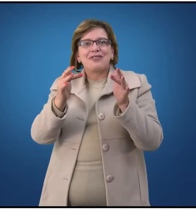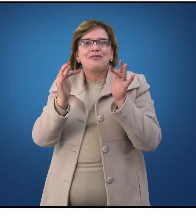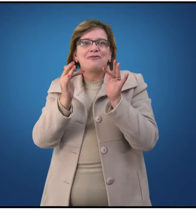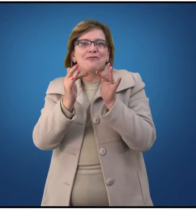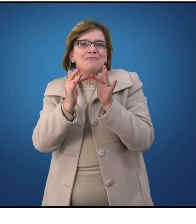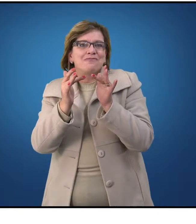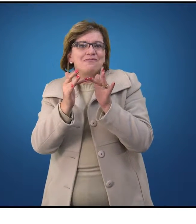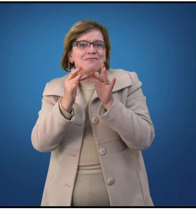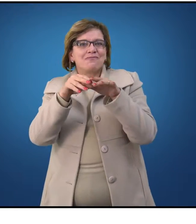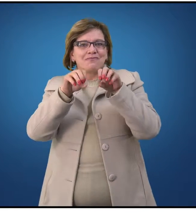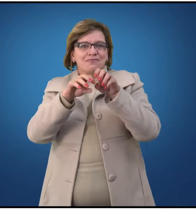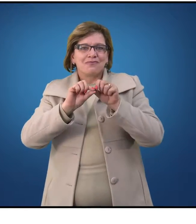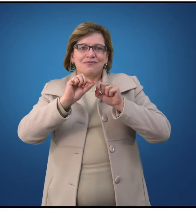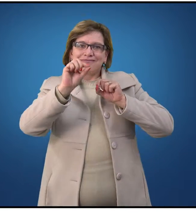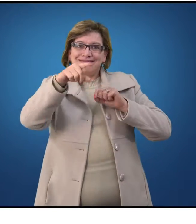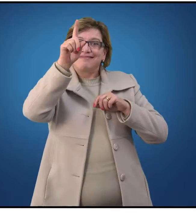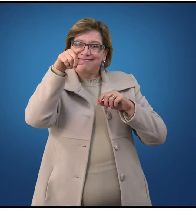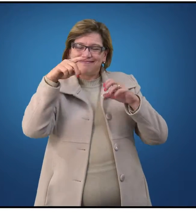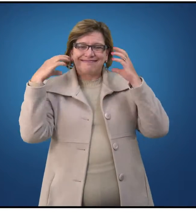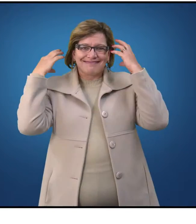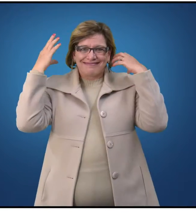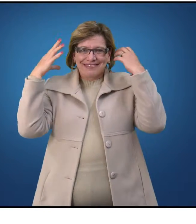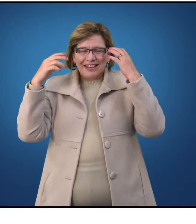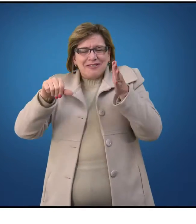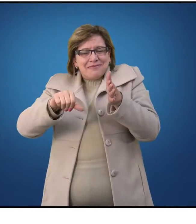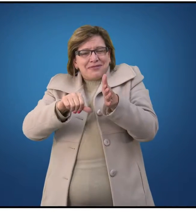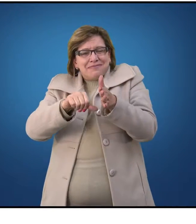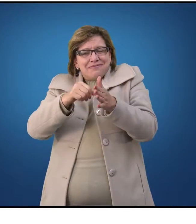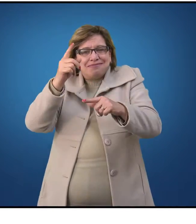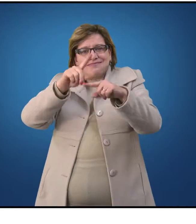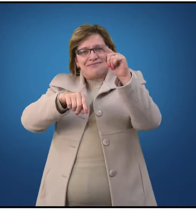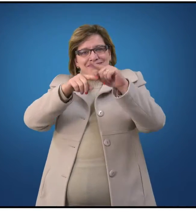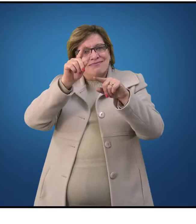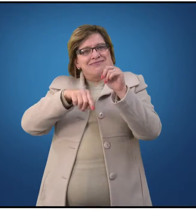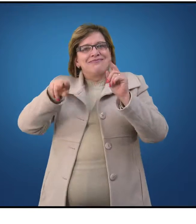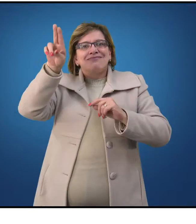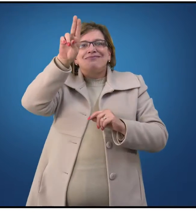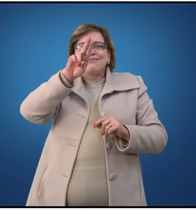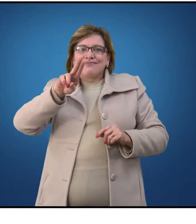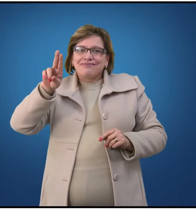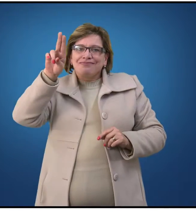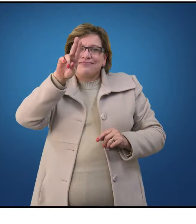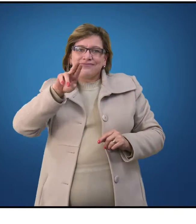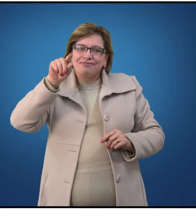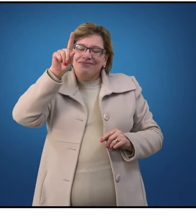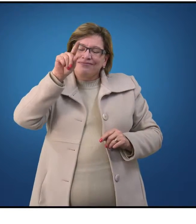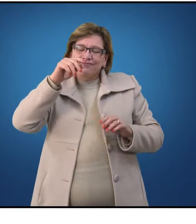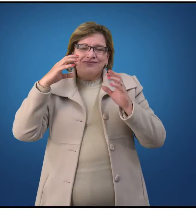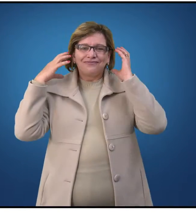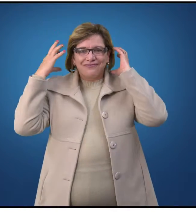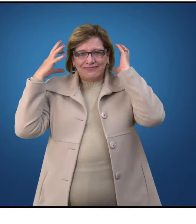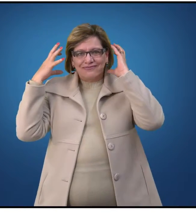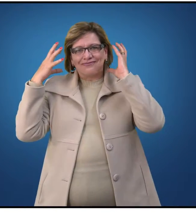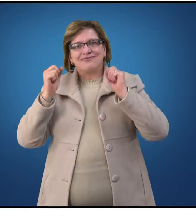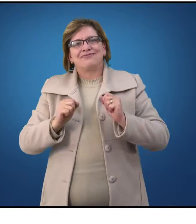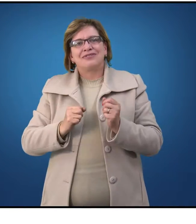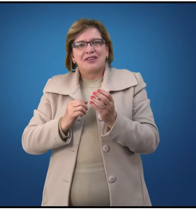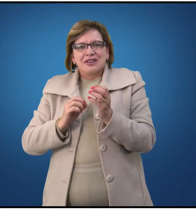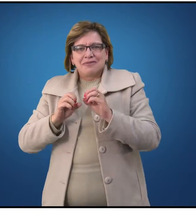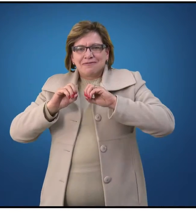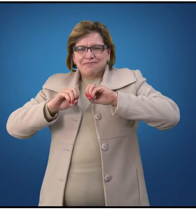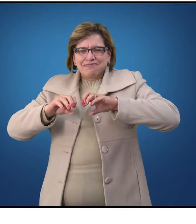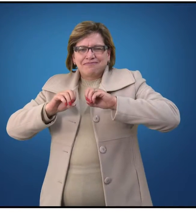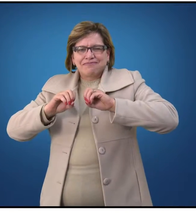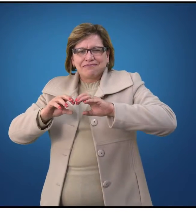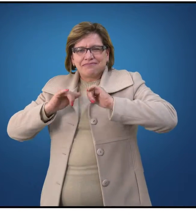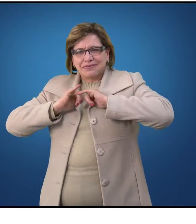educação à distância aqui pela rádio. Então esse foi o primeiro instrumento para que as pessoas tivessem acesso à informação. Então ali já